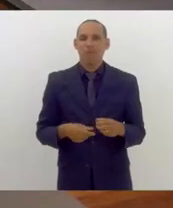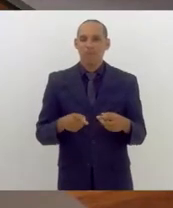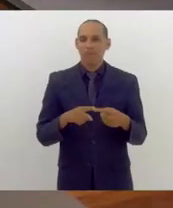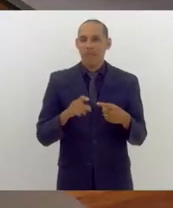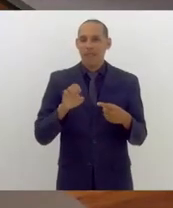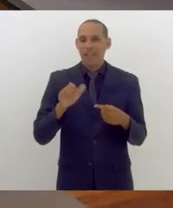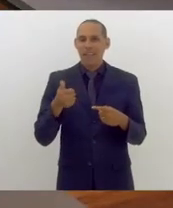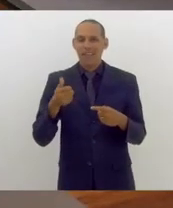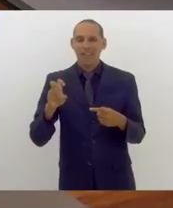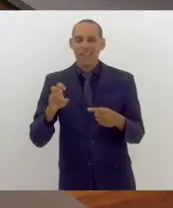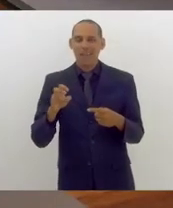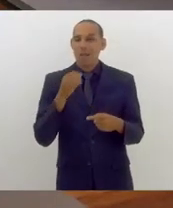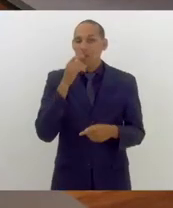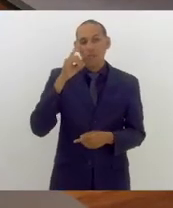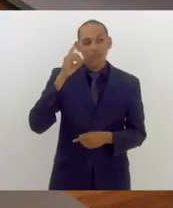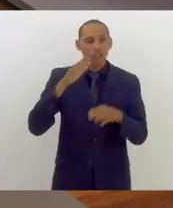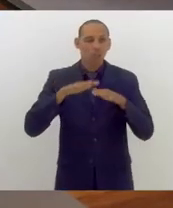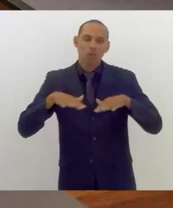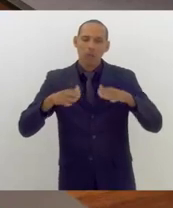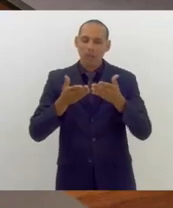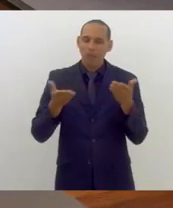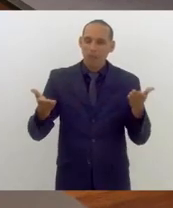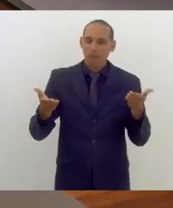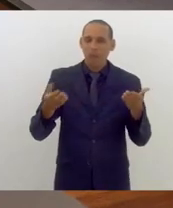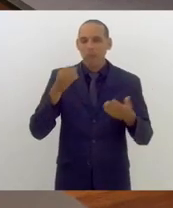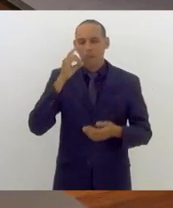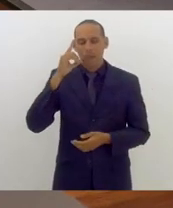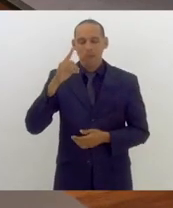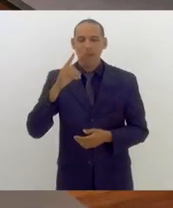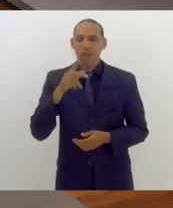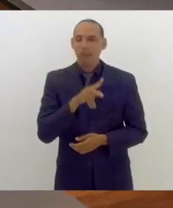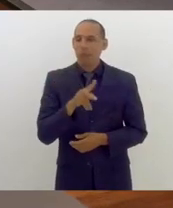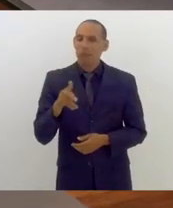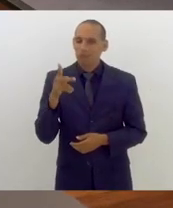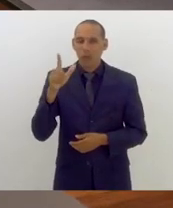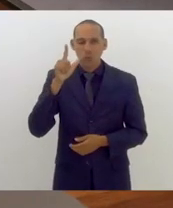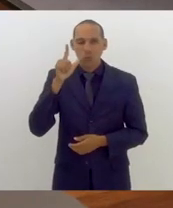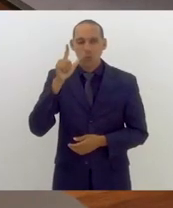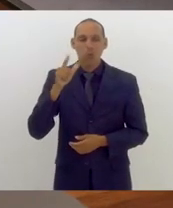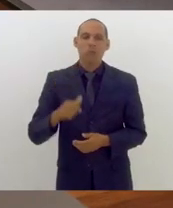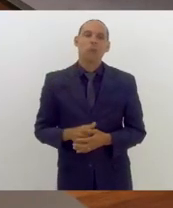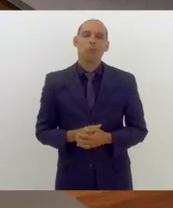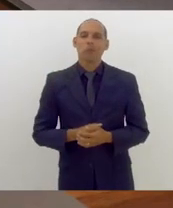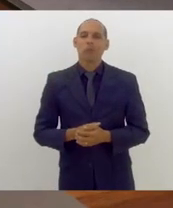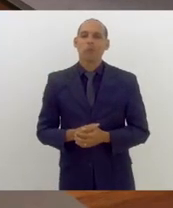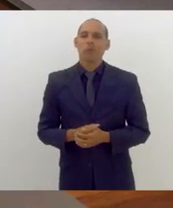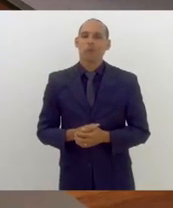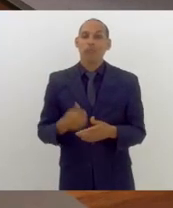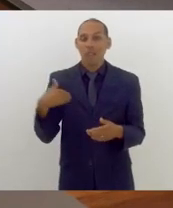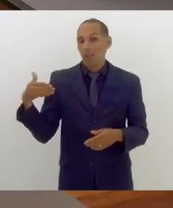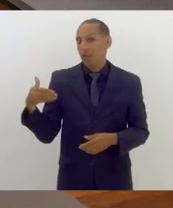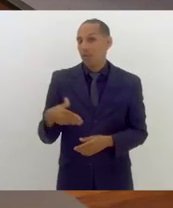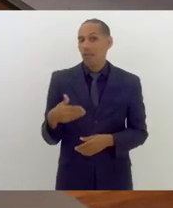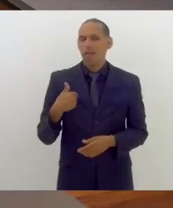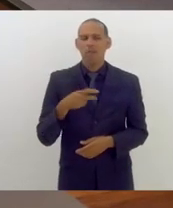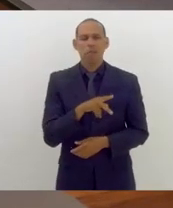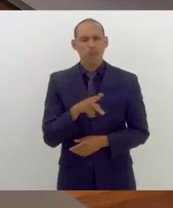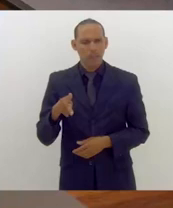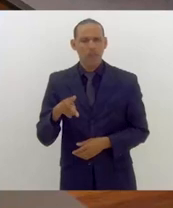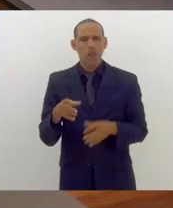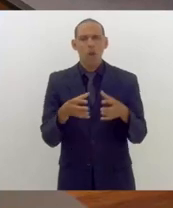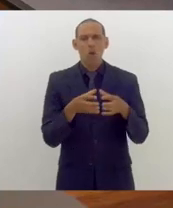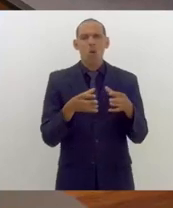bom dia bom dia a todos Bom dia presidente Lucinha eu venho aqui na condição de Presidente